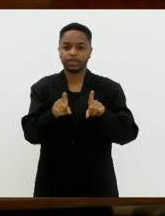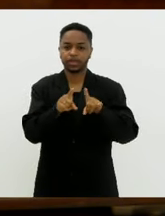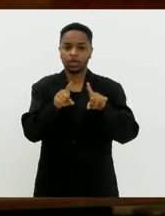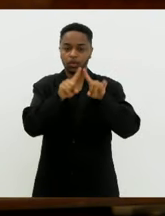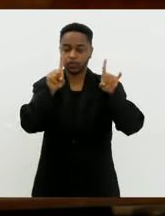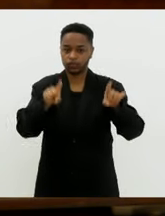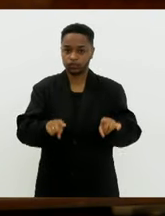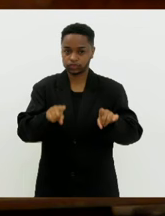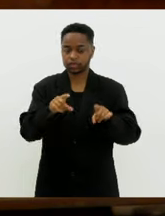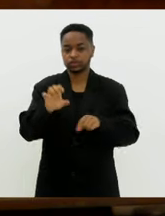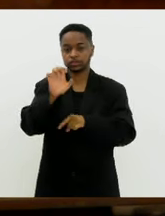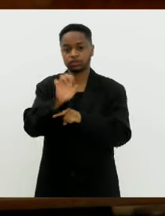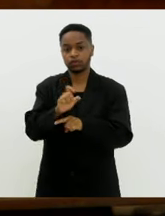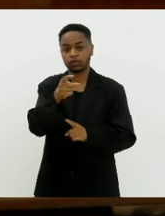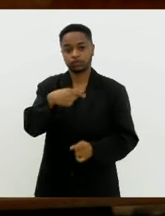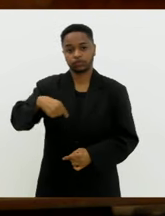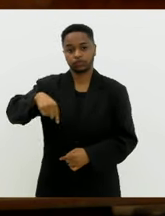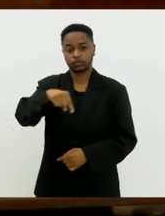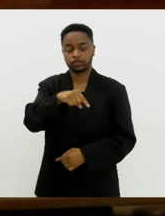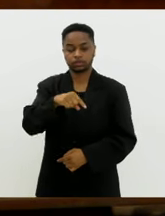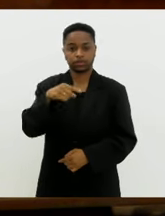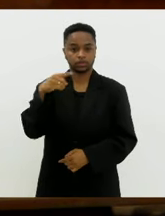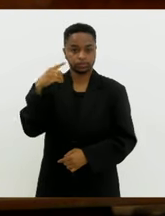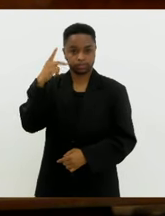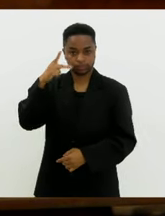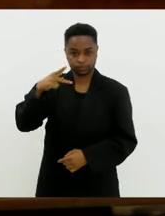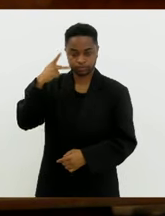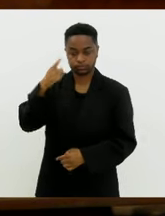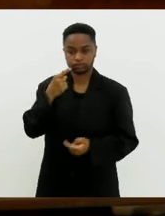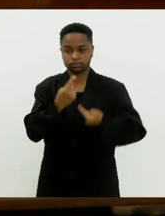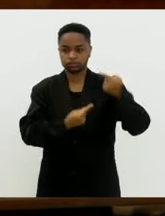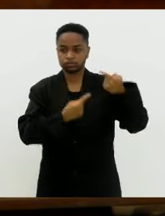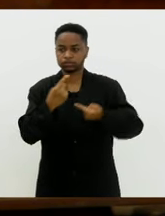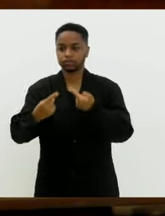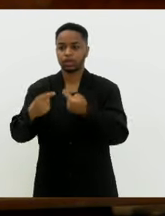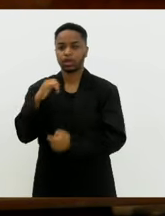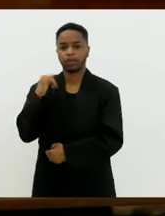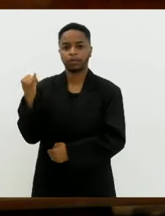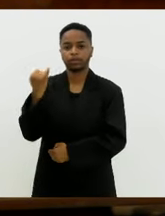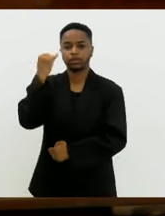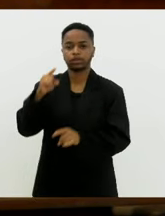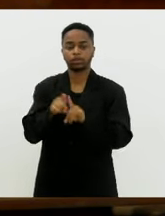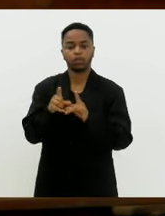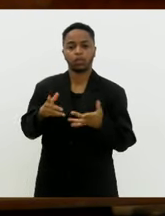vocês, parlamentares, têm discutido de forma relevante e com muita qualidade essa